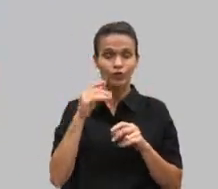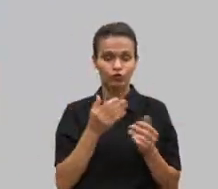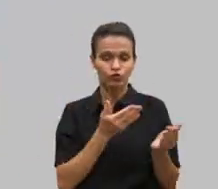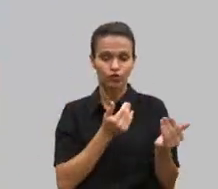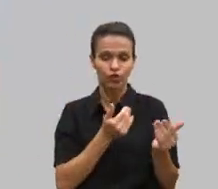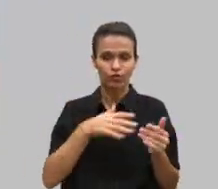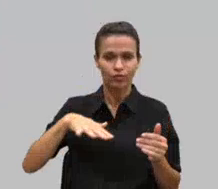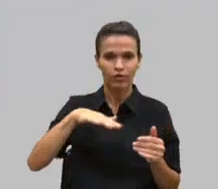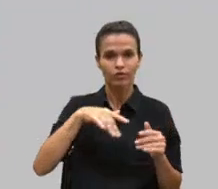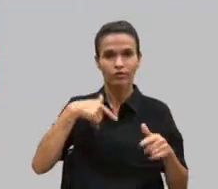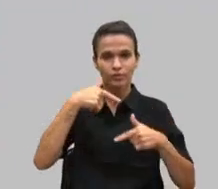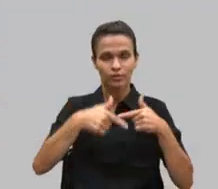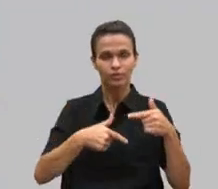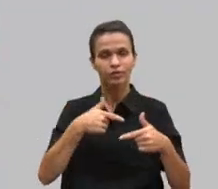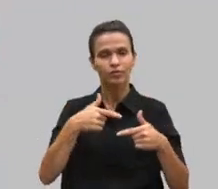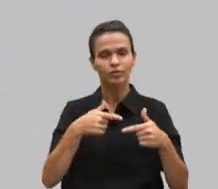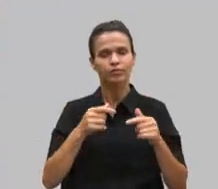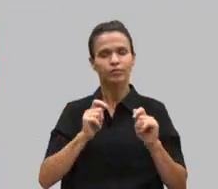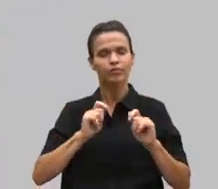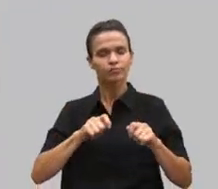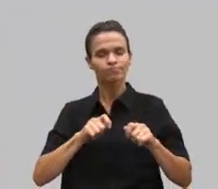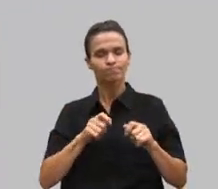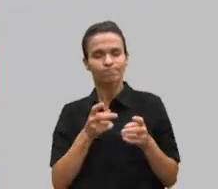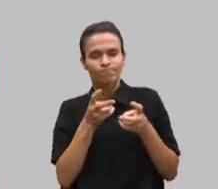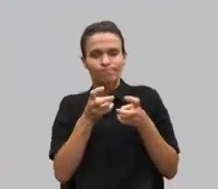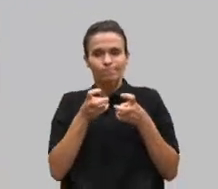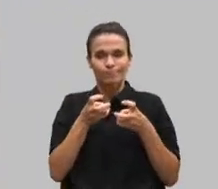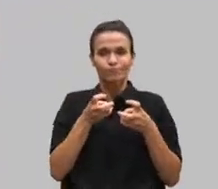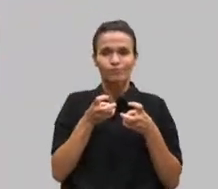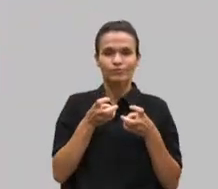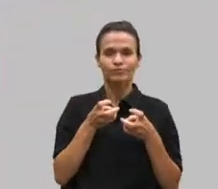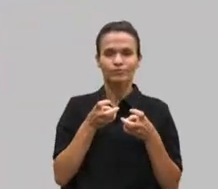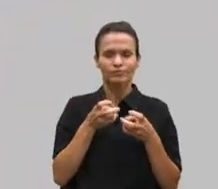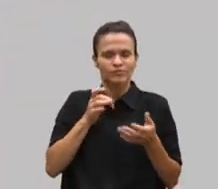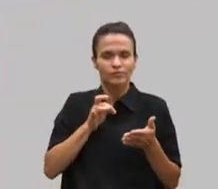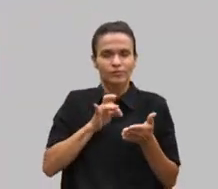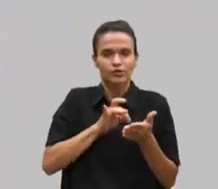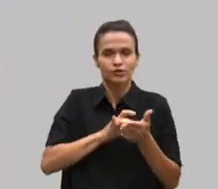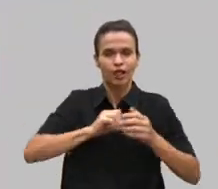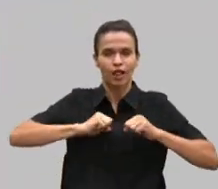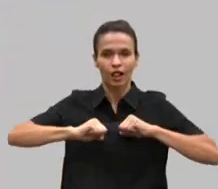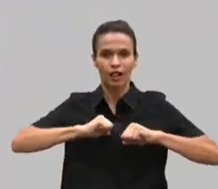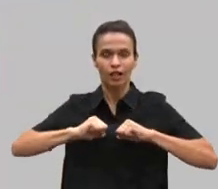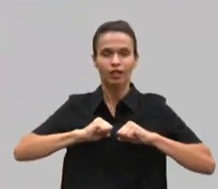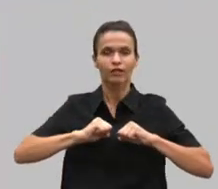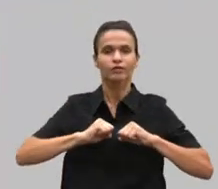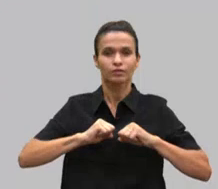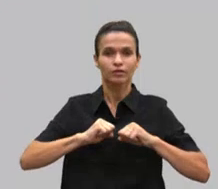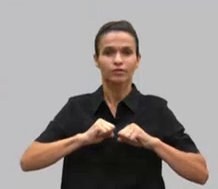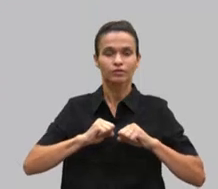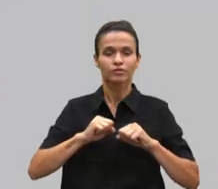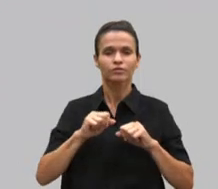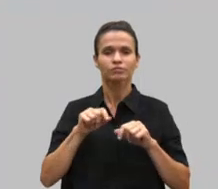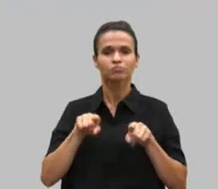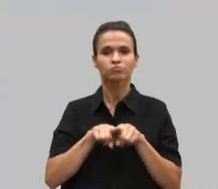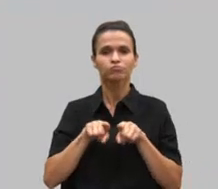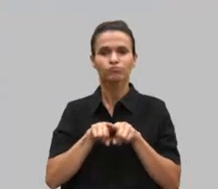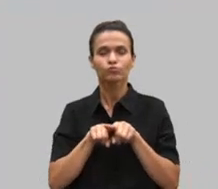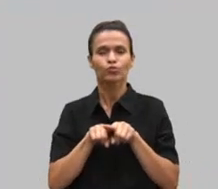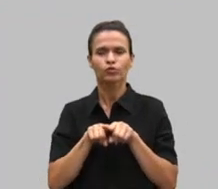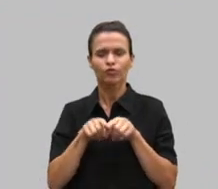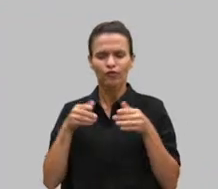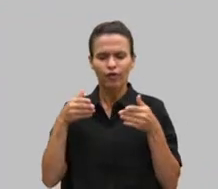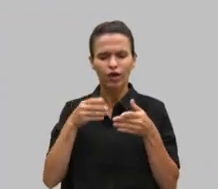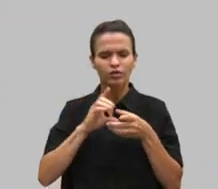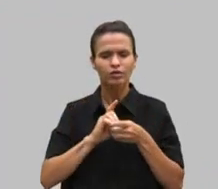possa suscitar calorosos debates próprios da casa do Legislativo que é democrática sempre